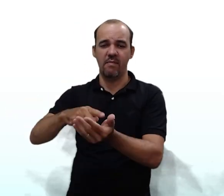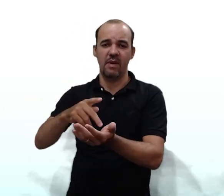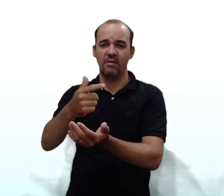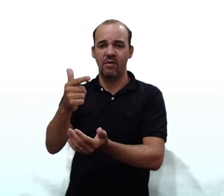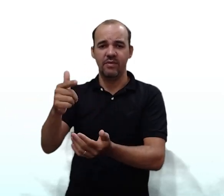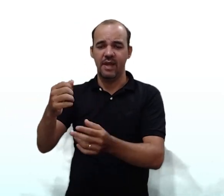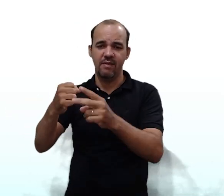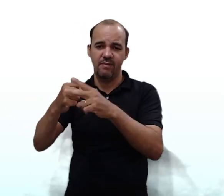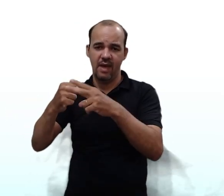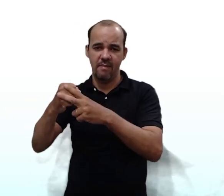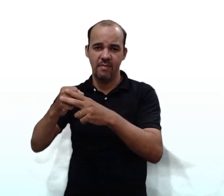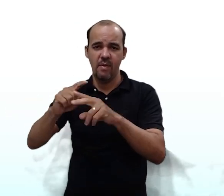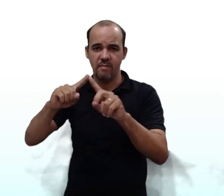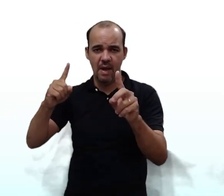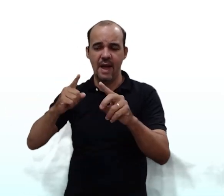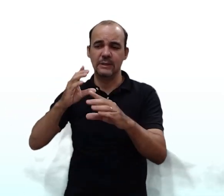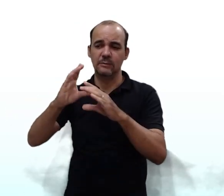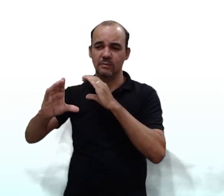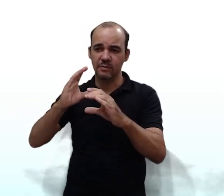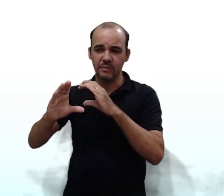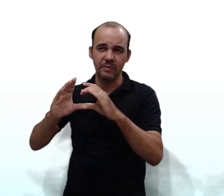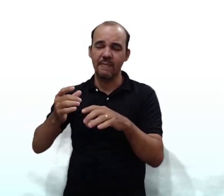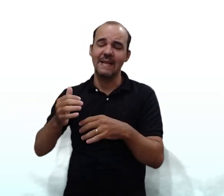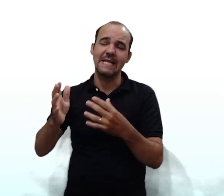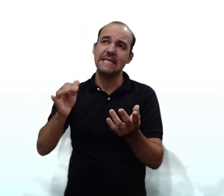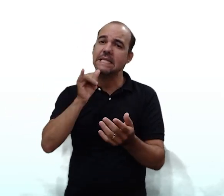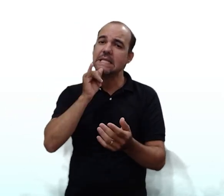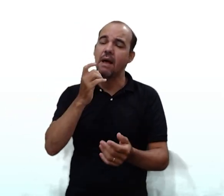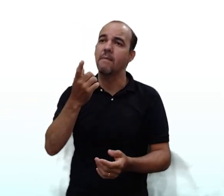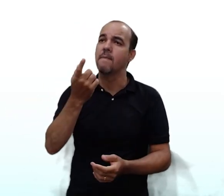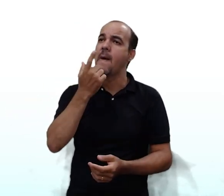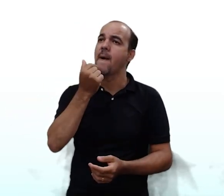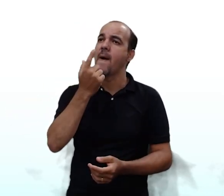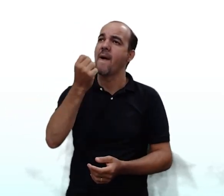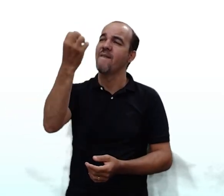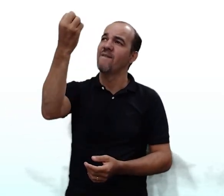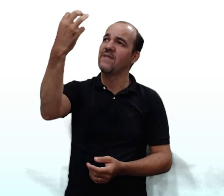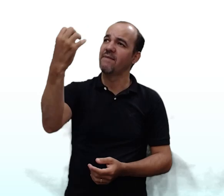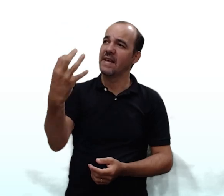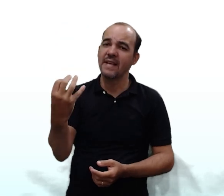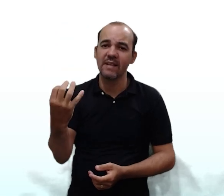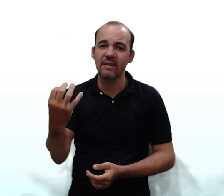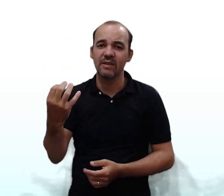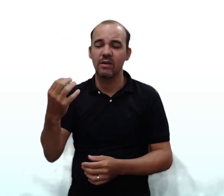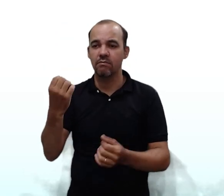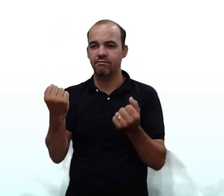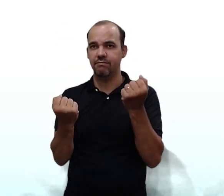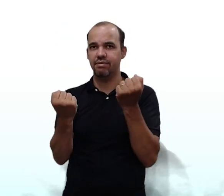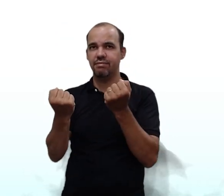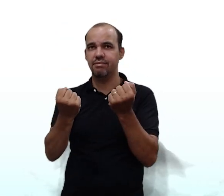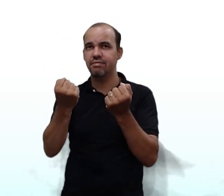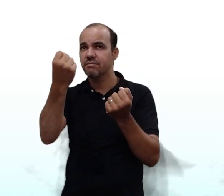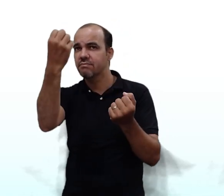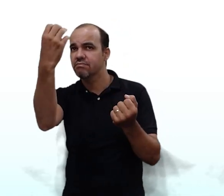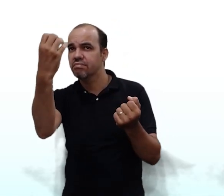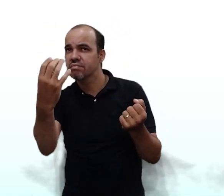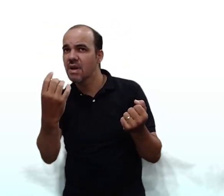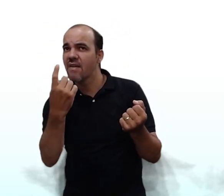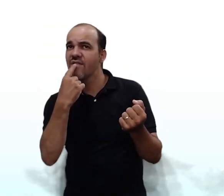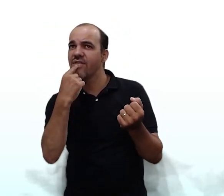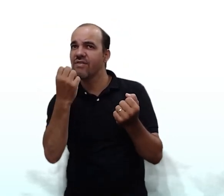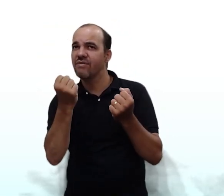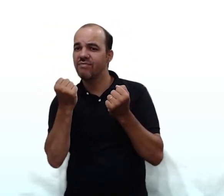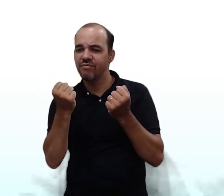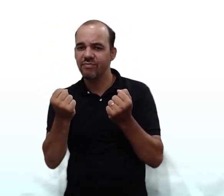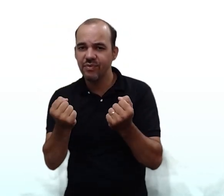palavra, mas que passa uma mensagem, como o semáforo, por exemplo. O sinal de trânsito, aquilo ali é puro texto. Quando eu vejo que ele